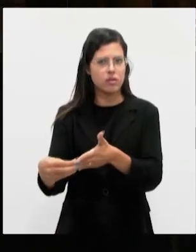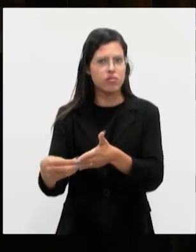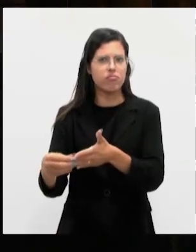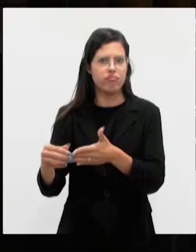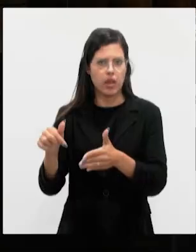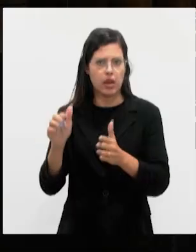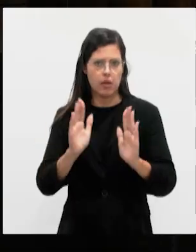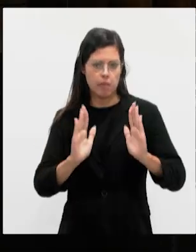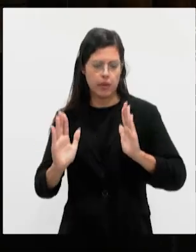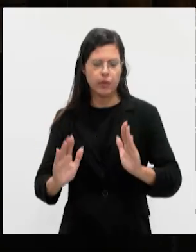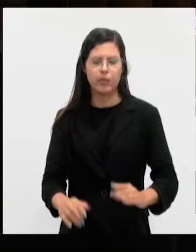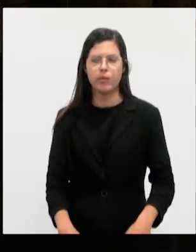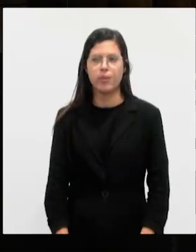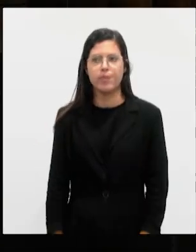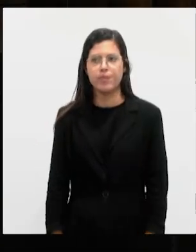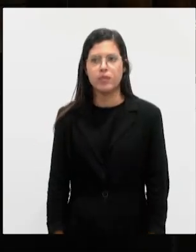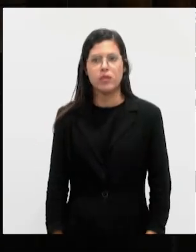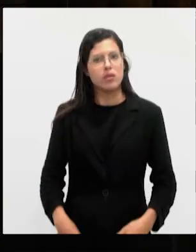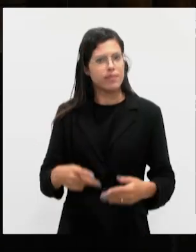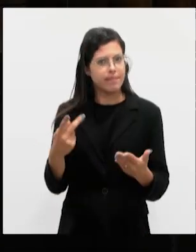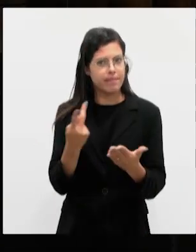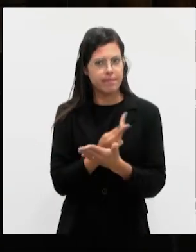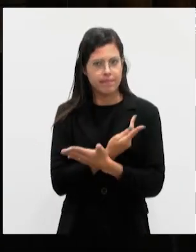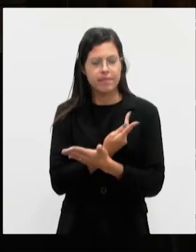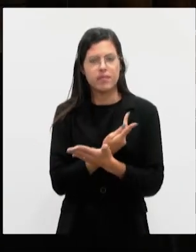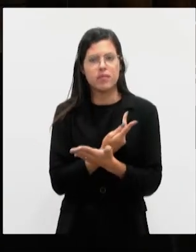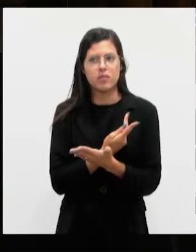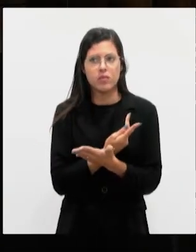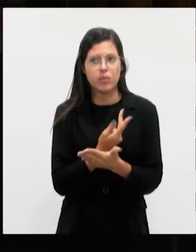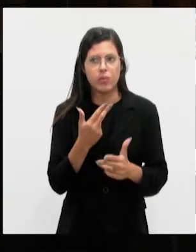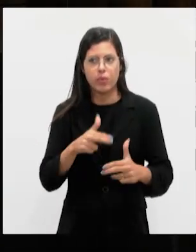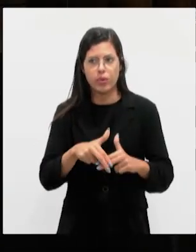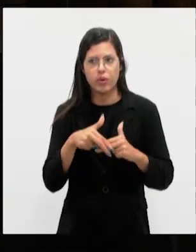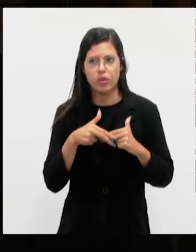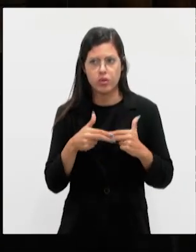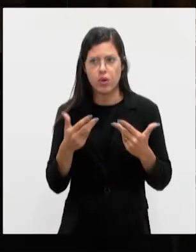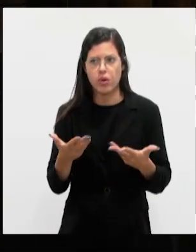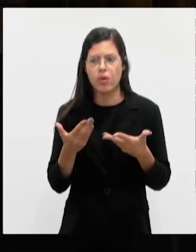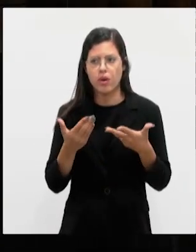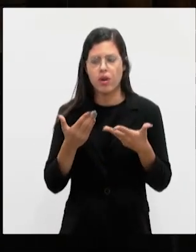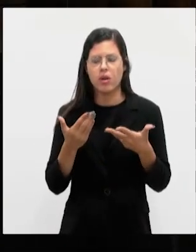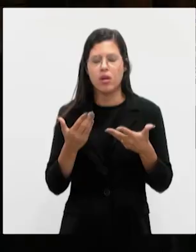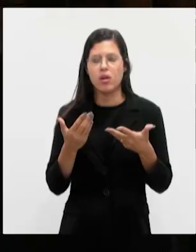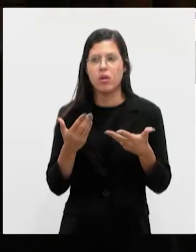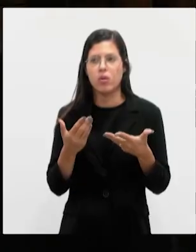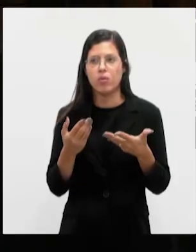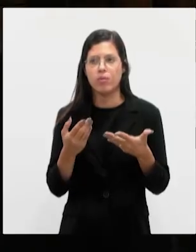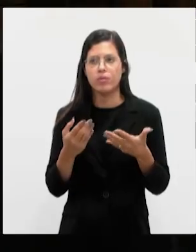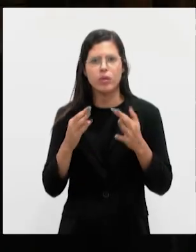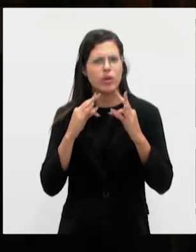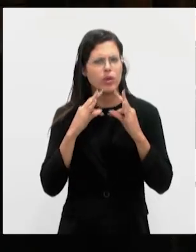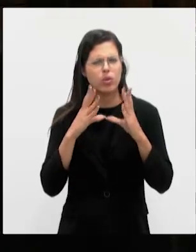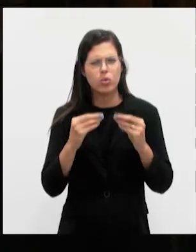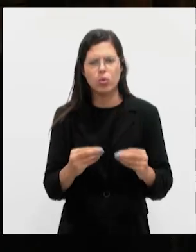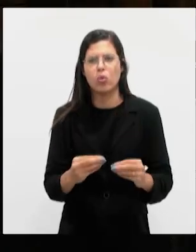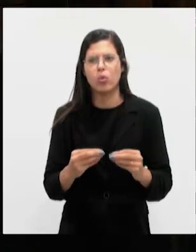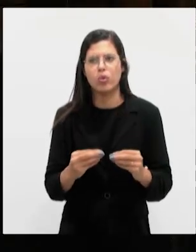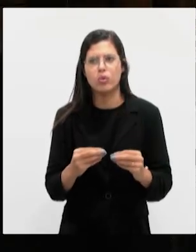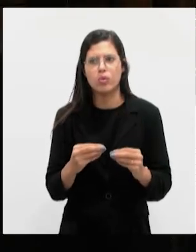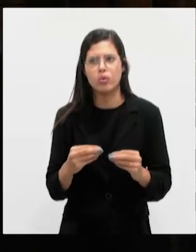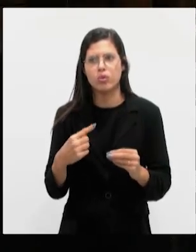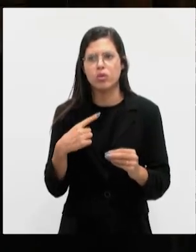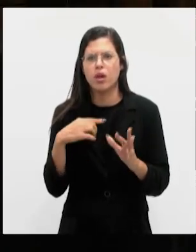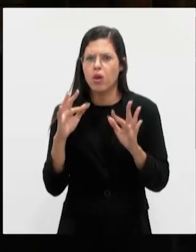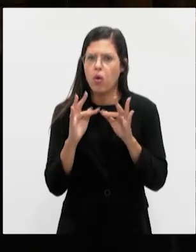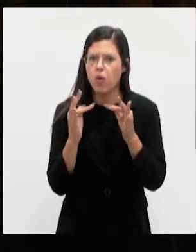deserto. E assim aconteceu. Portanto, eu quero que também todos tenham com a família